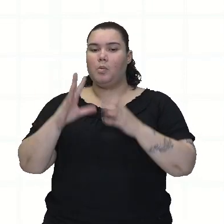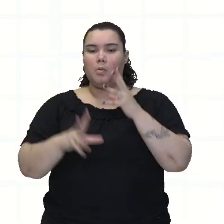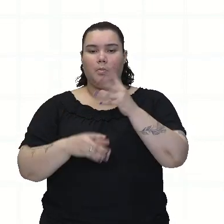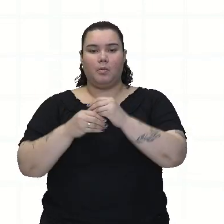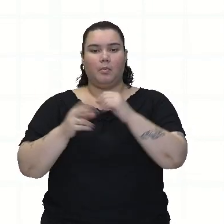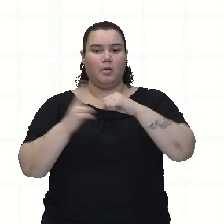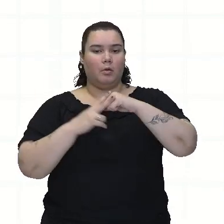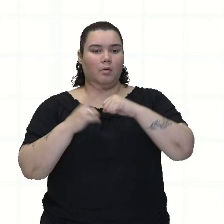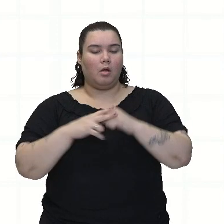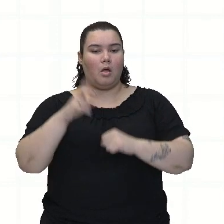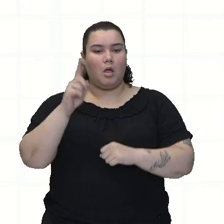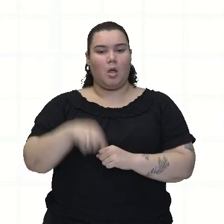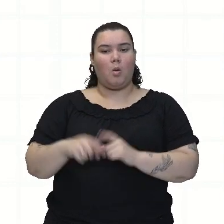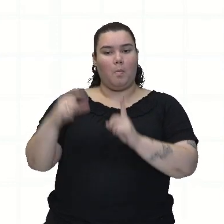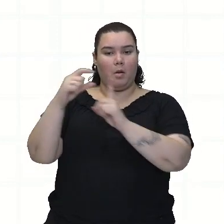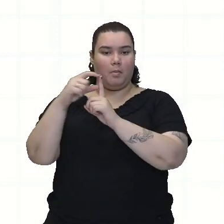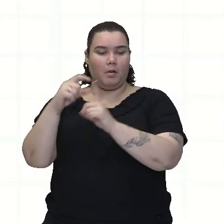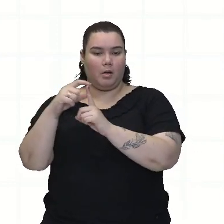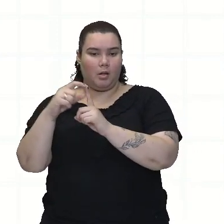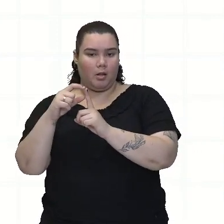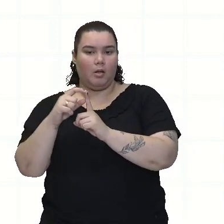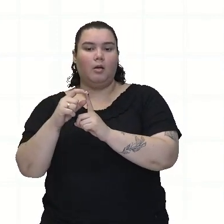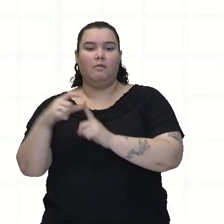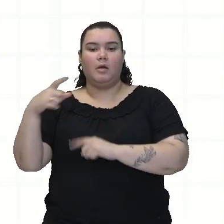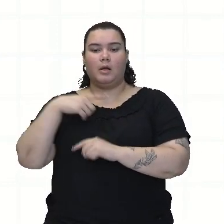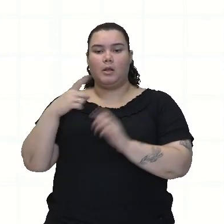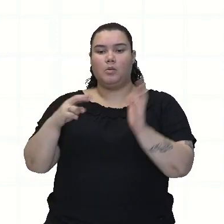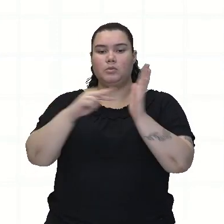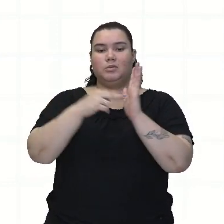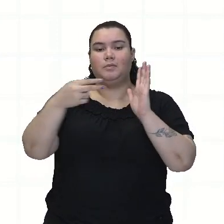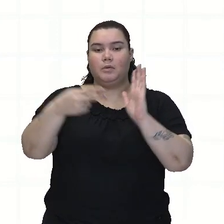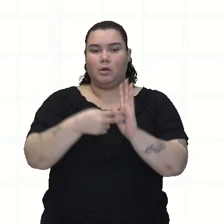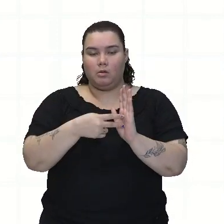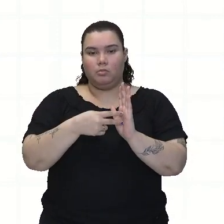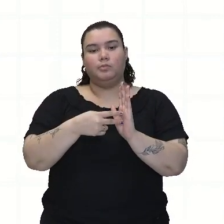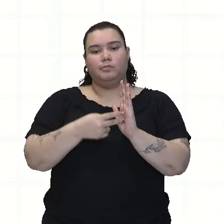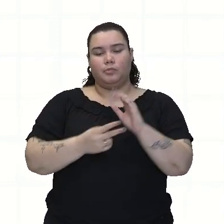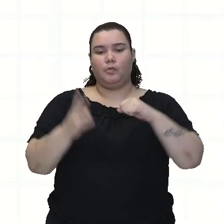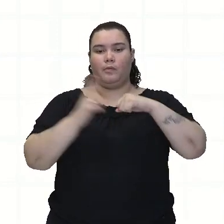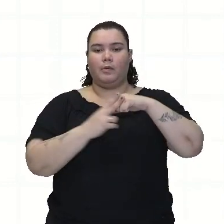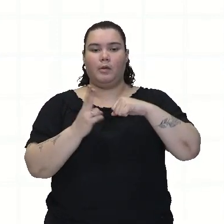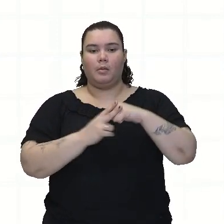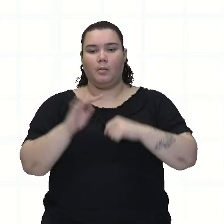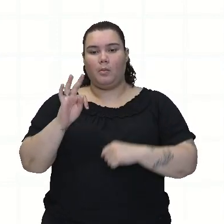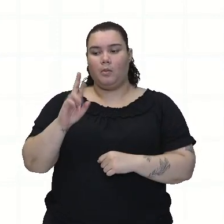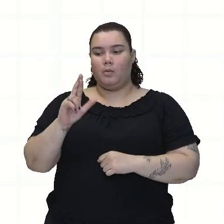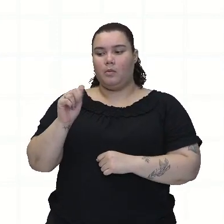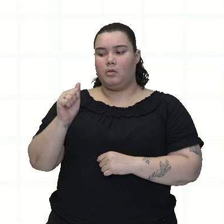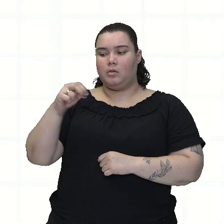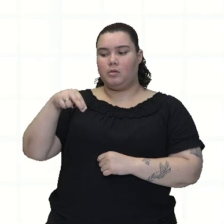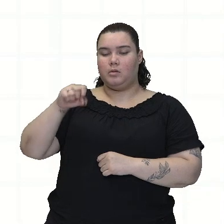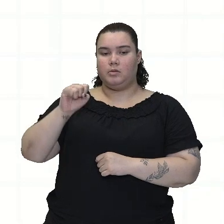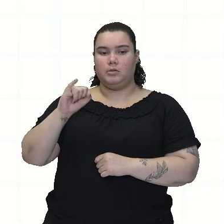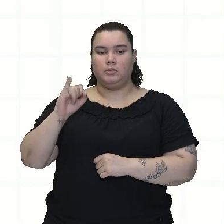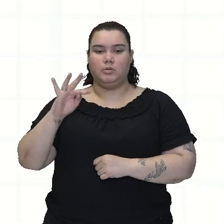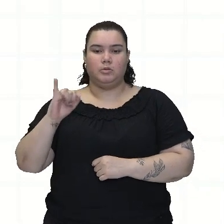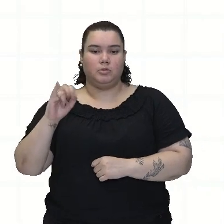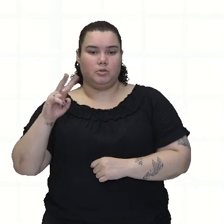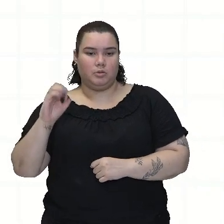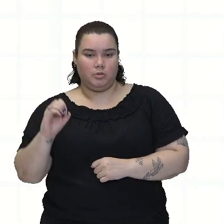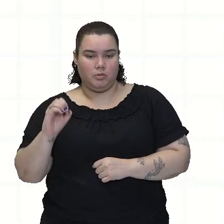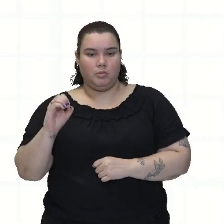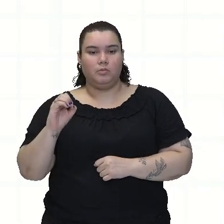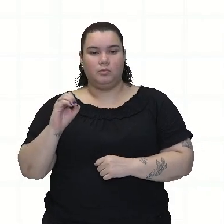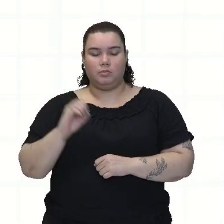verbal, é um termo que completa o sentido de um verbo transitivo.